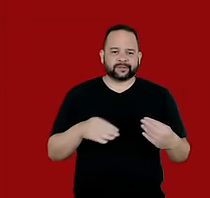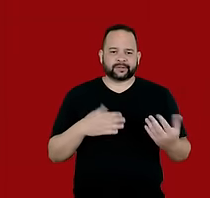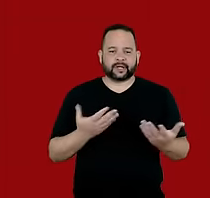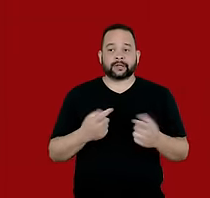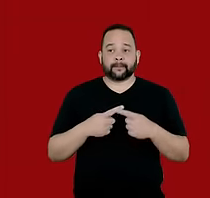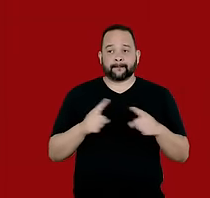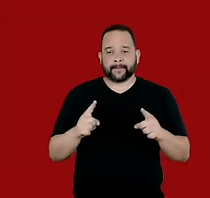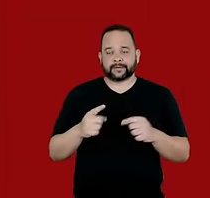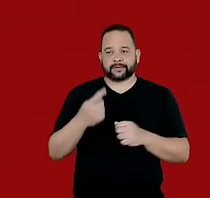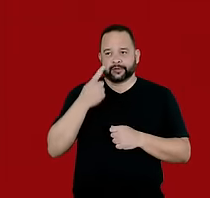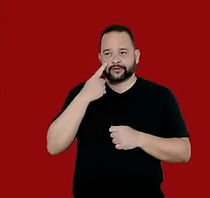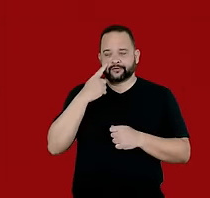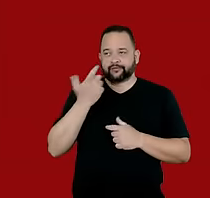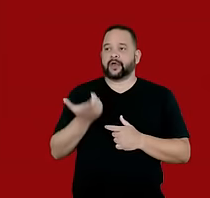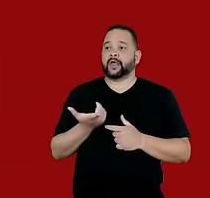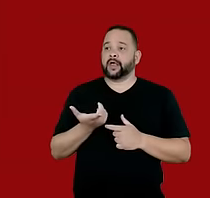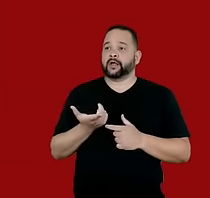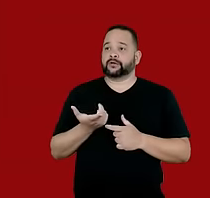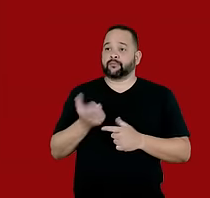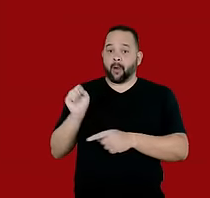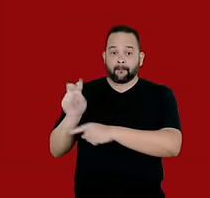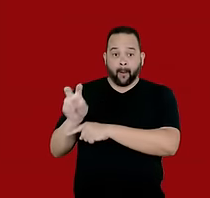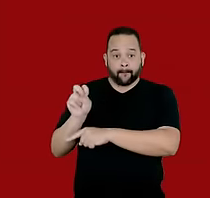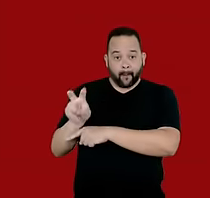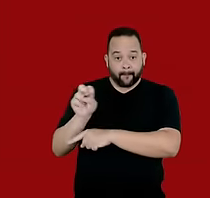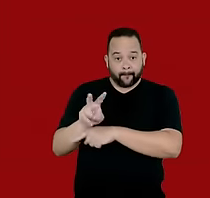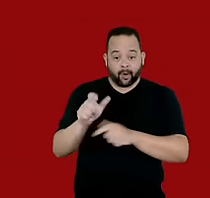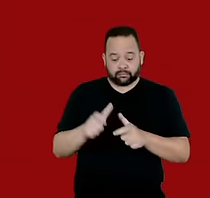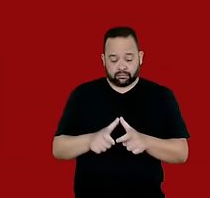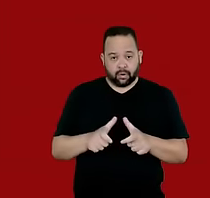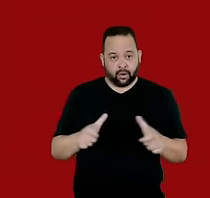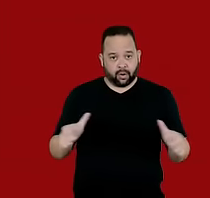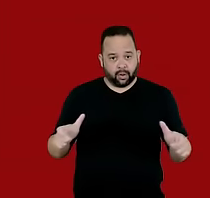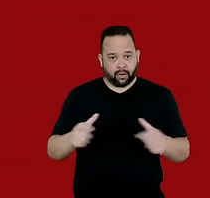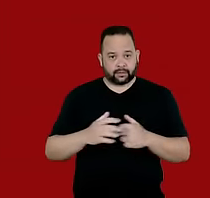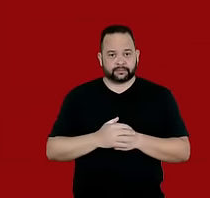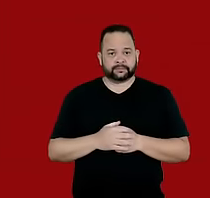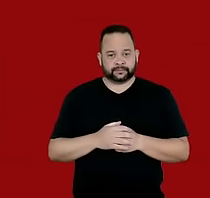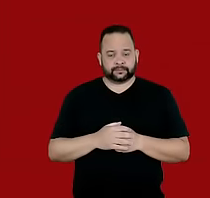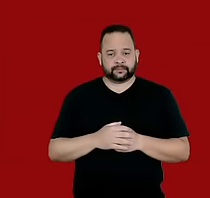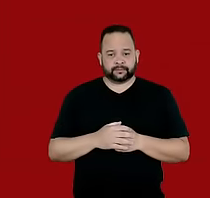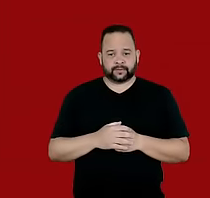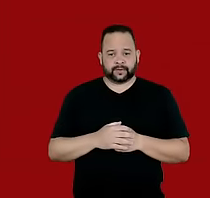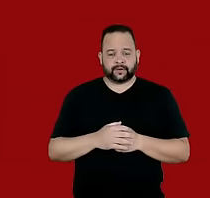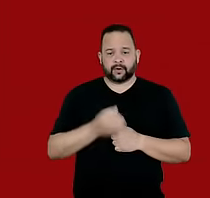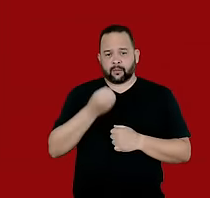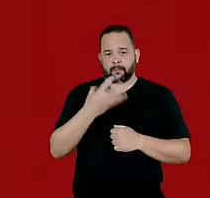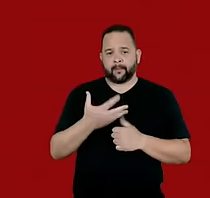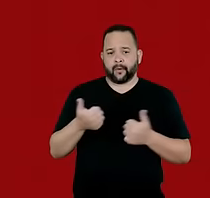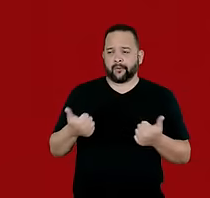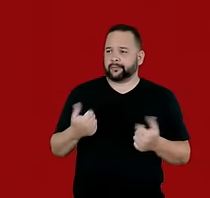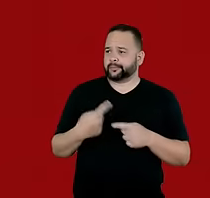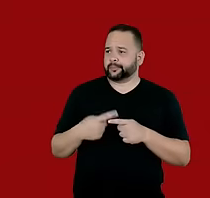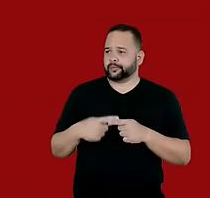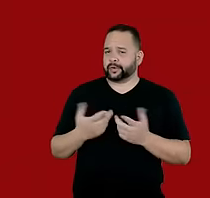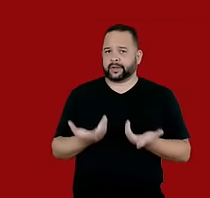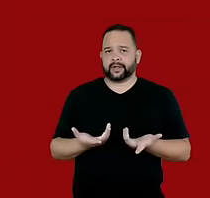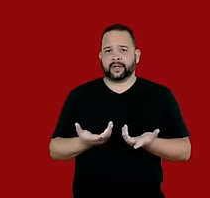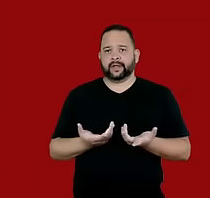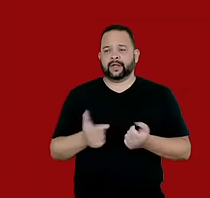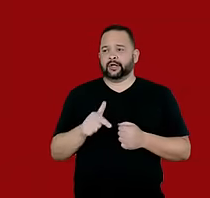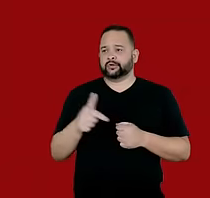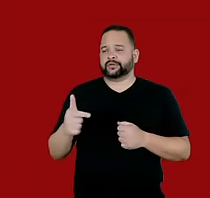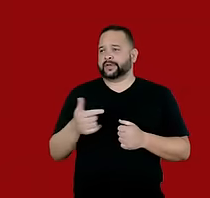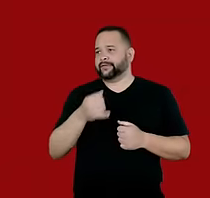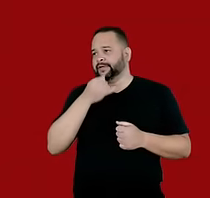de emprego muito forte eh O bom é que isso não foi acompanhado de um aumento de um de uma de um de um empurrão de uma força muito